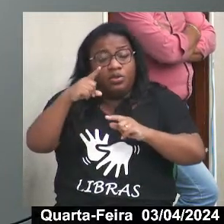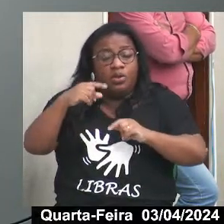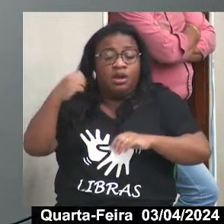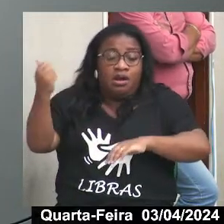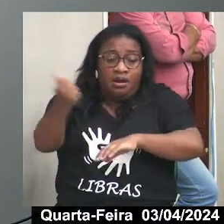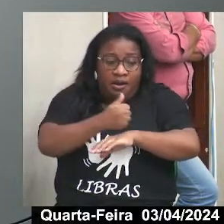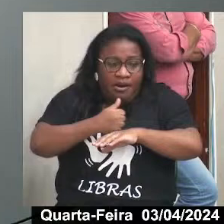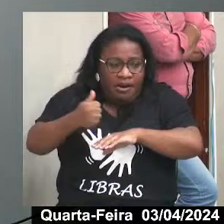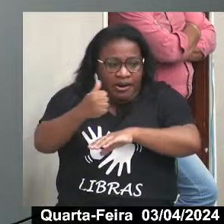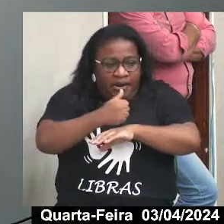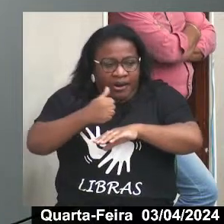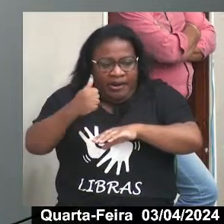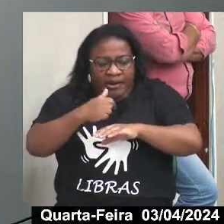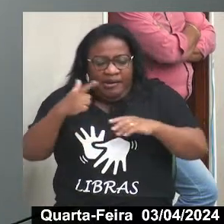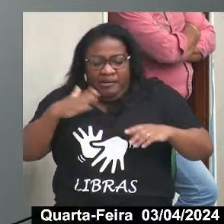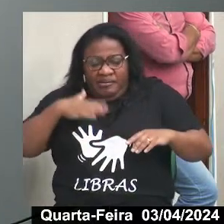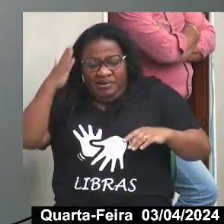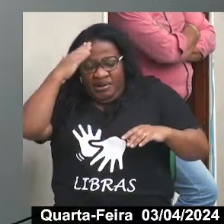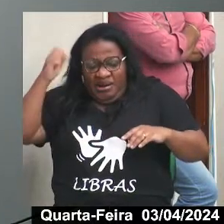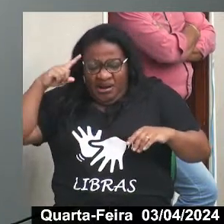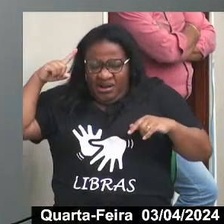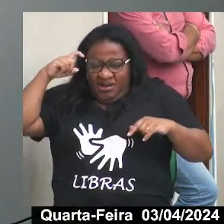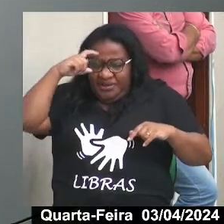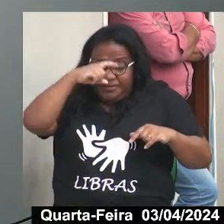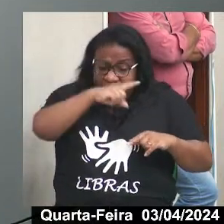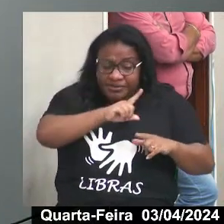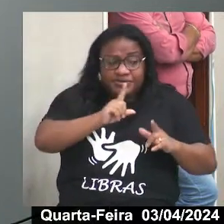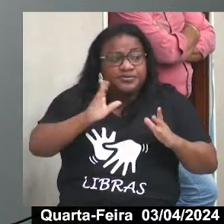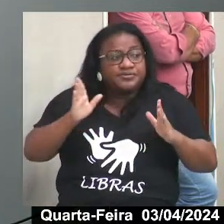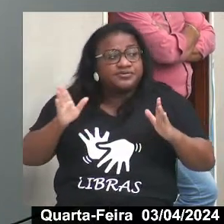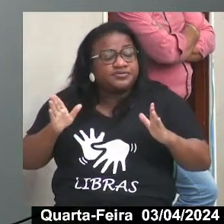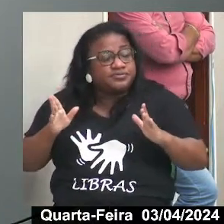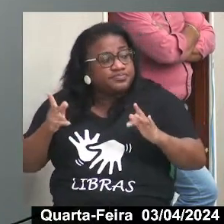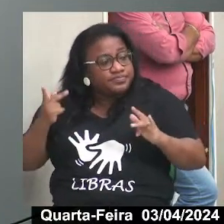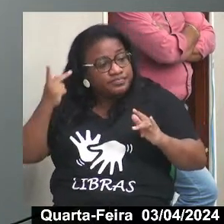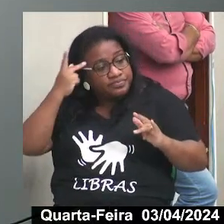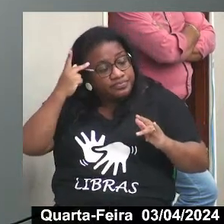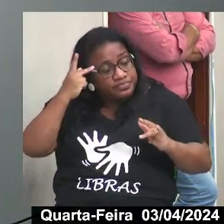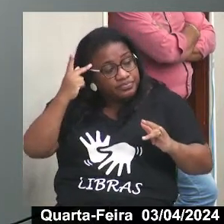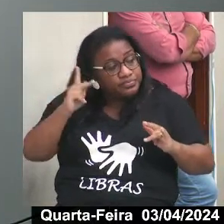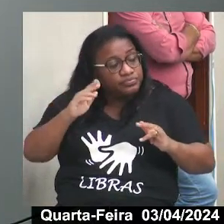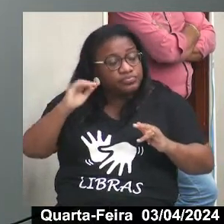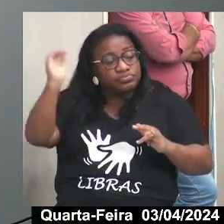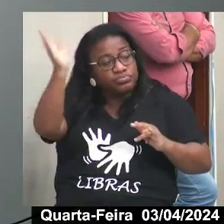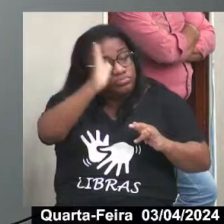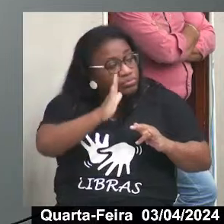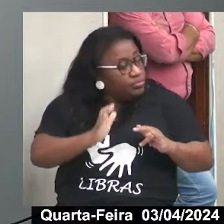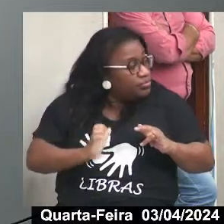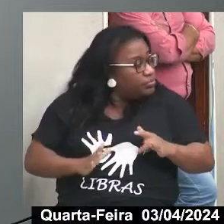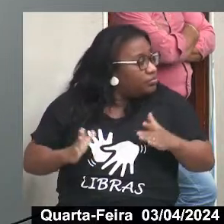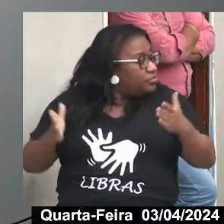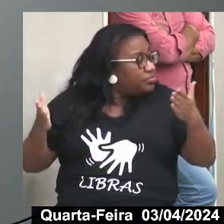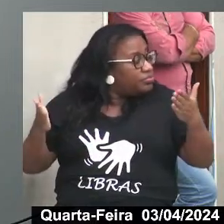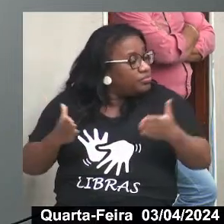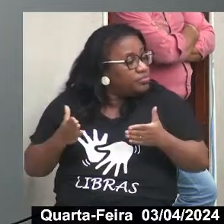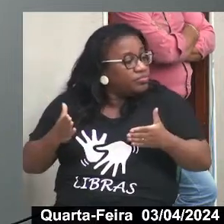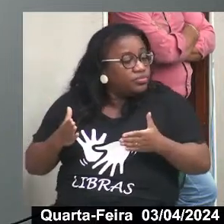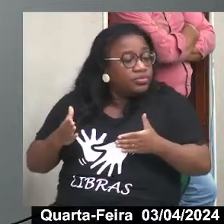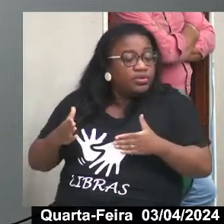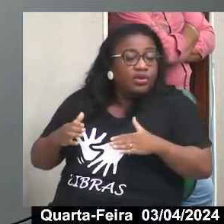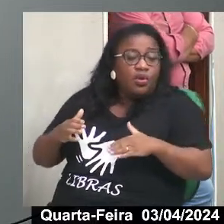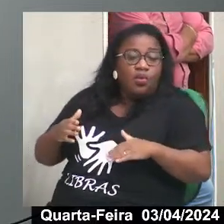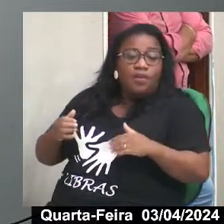dos profissionais. Hoje nós temos muita dificuldade, não só em Imbu, mas em São Paulo, né? E digo aí até no Brasil, no caso